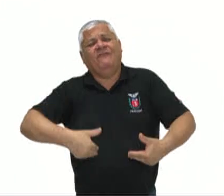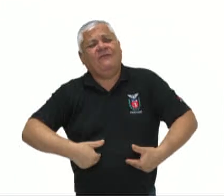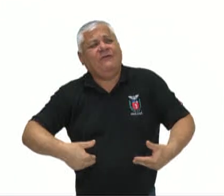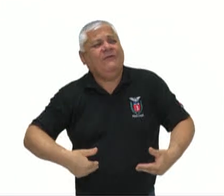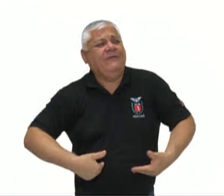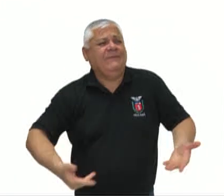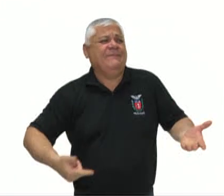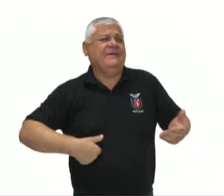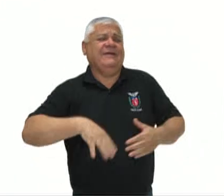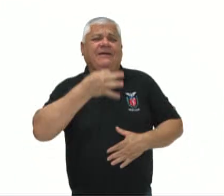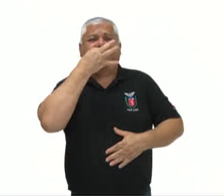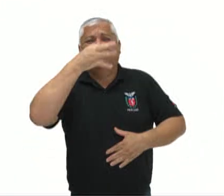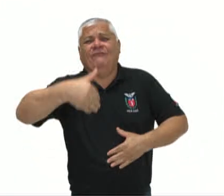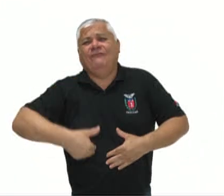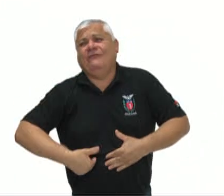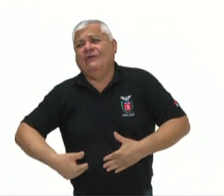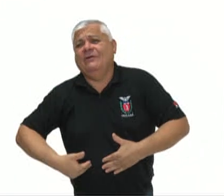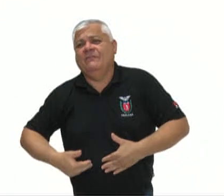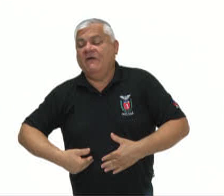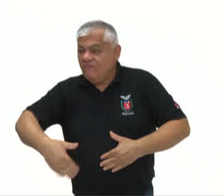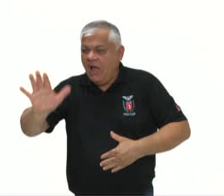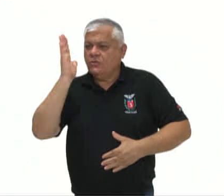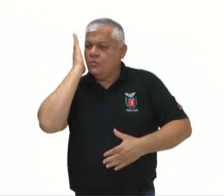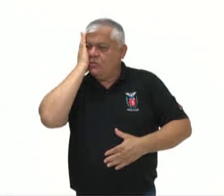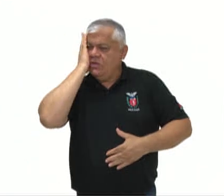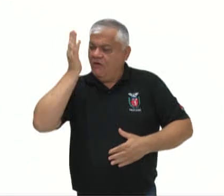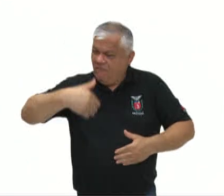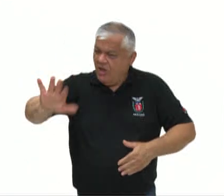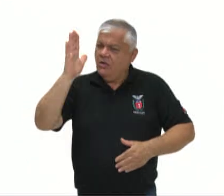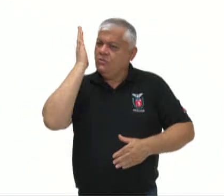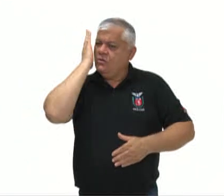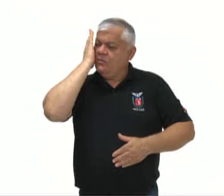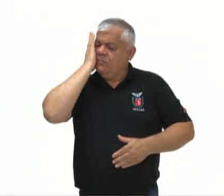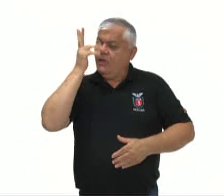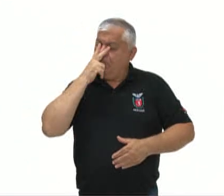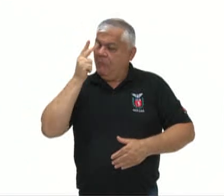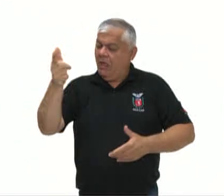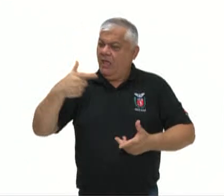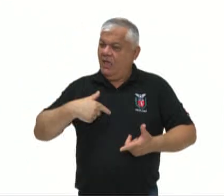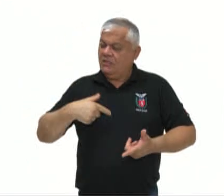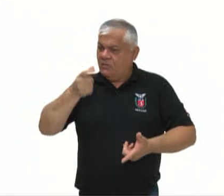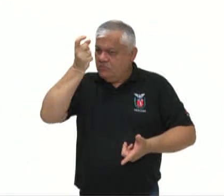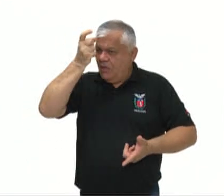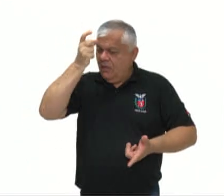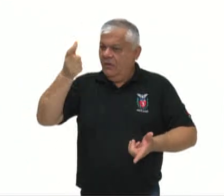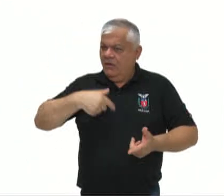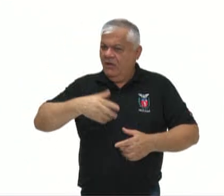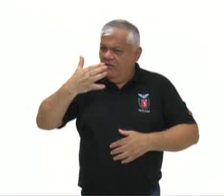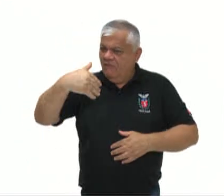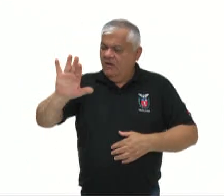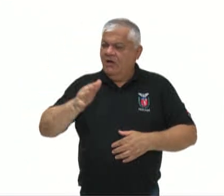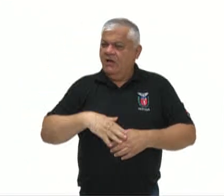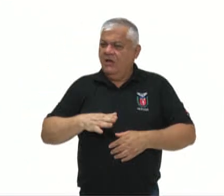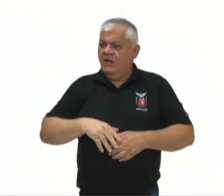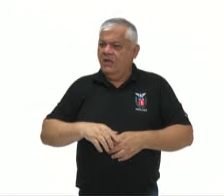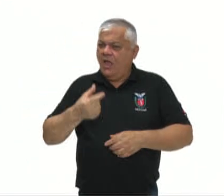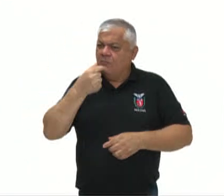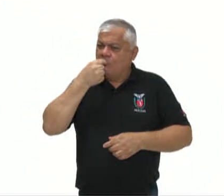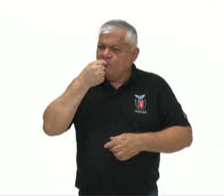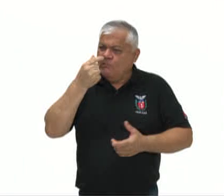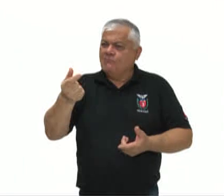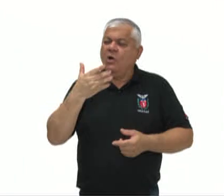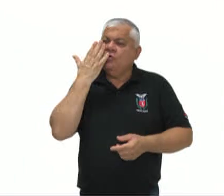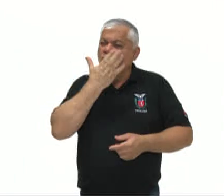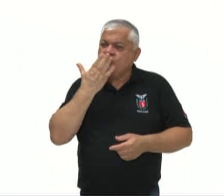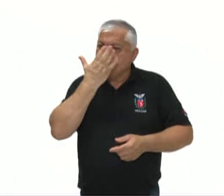de novo. Vai dormir, Janho, parece que tá espritado, só com um quarto de rapadura no bucho e